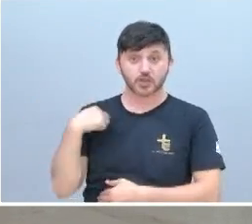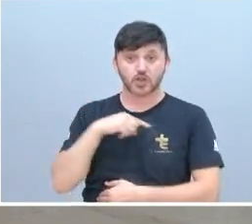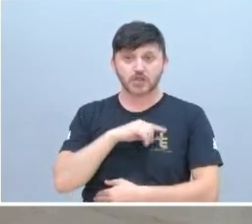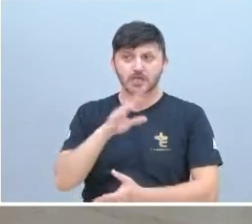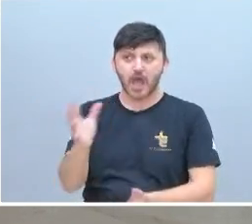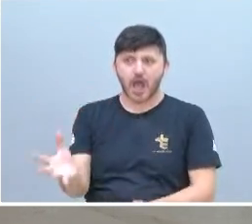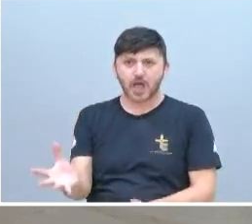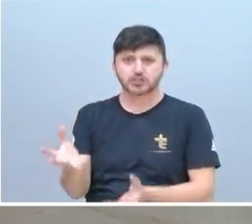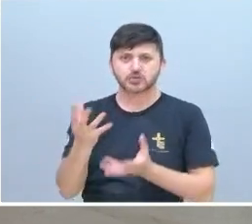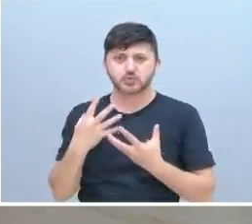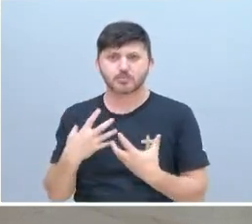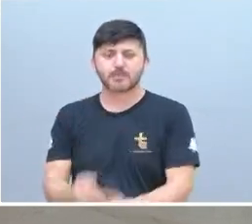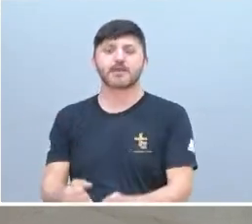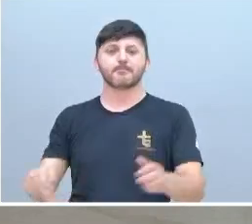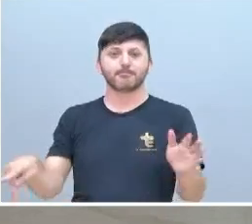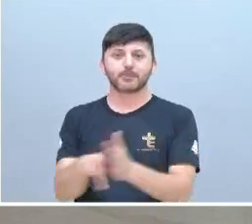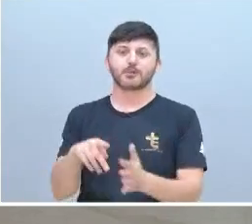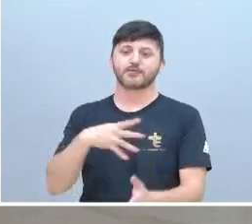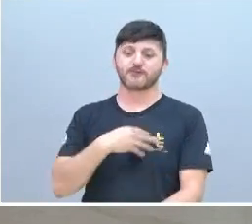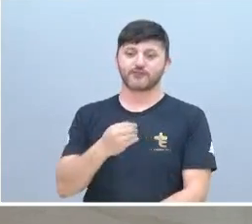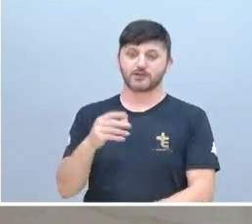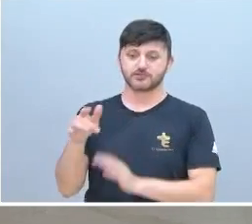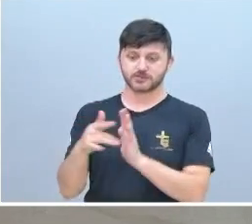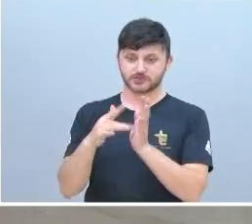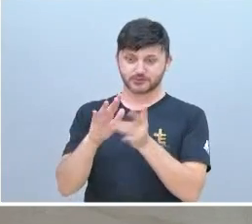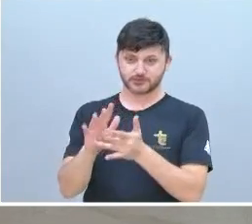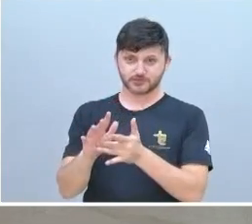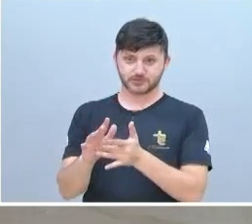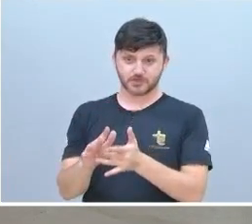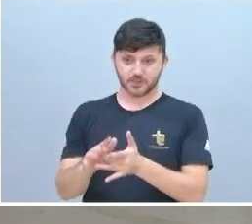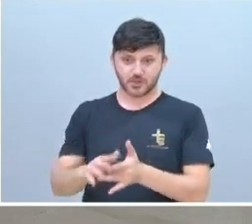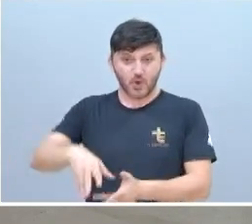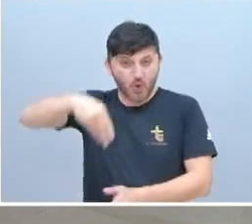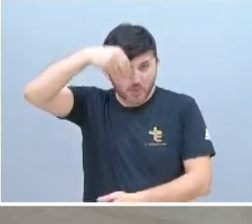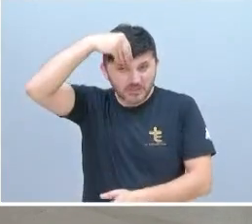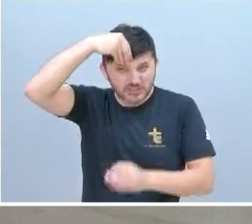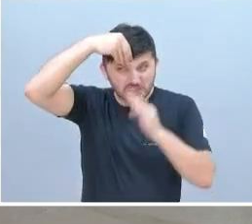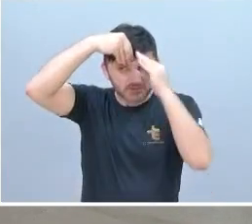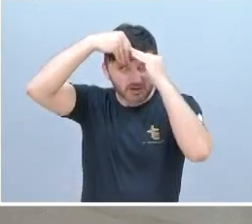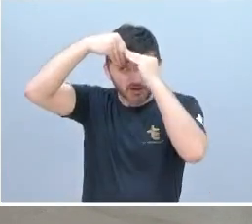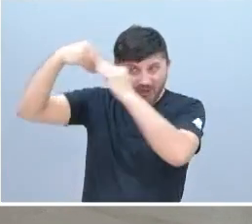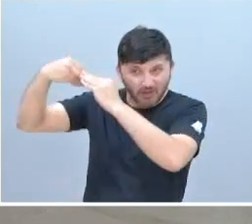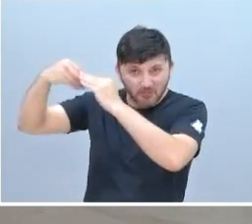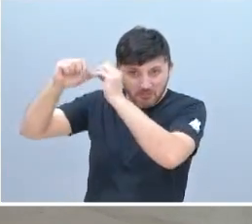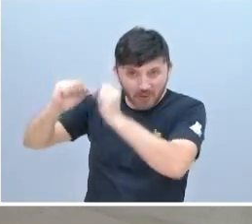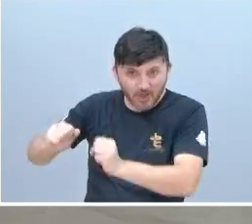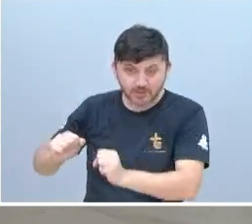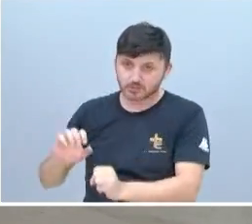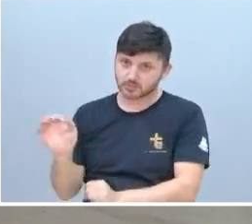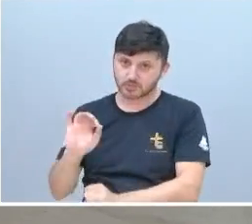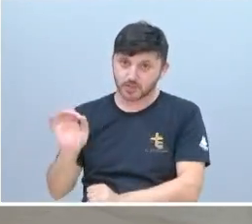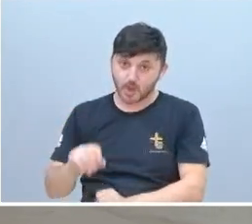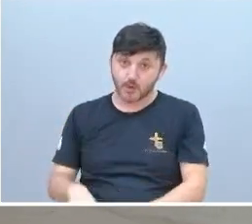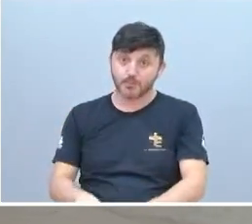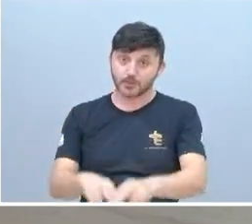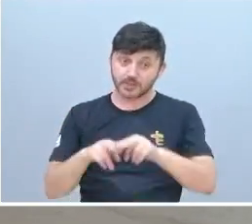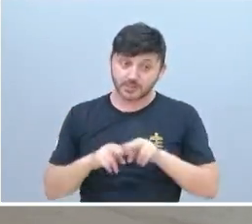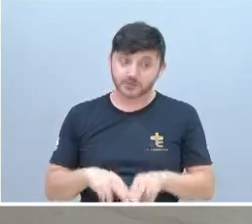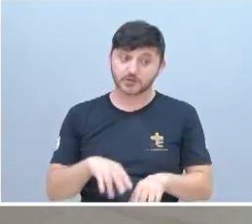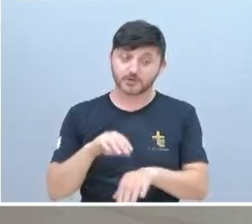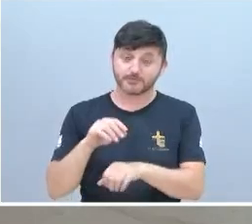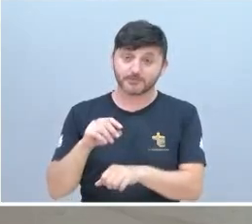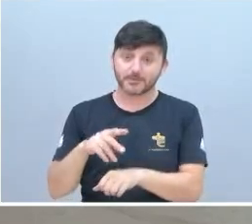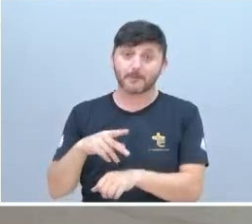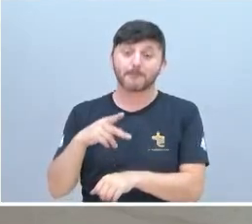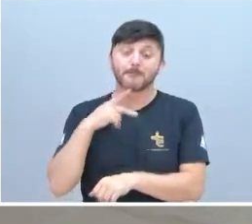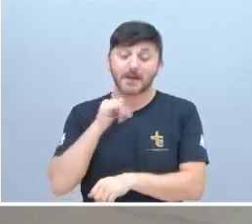para sempre, tanto que o batismo não pode ser removido. Por isso que se espera dos pais consciência, e quando